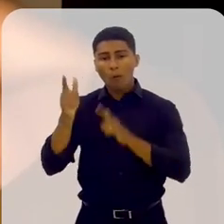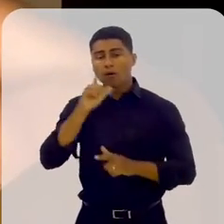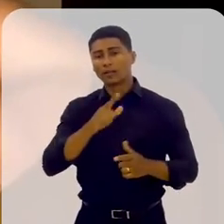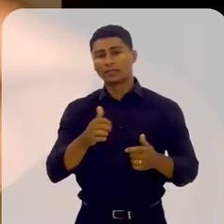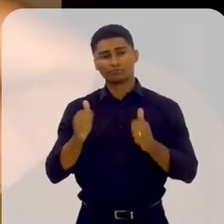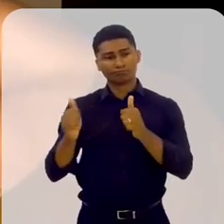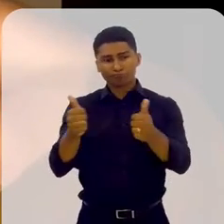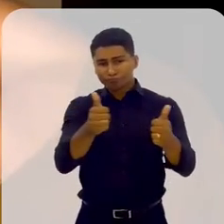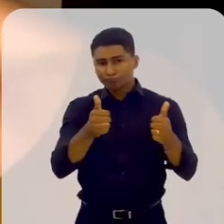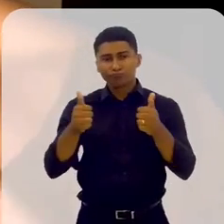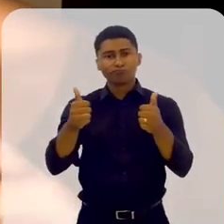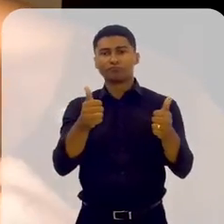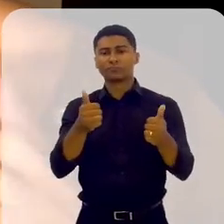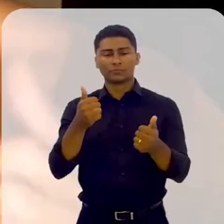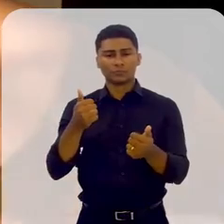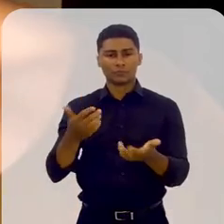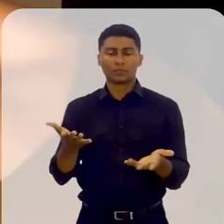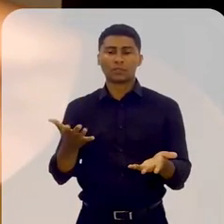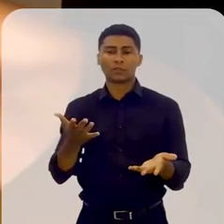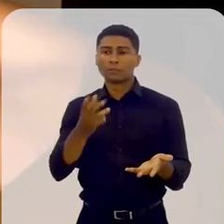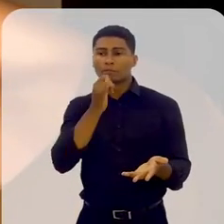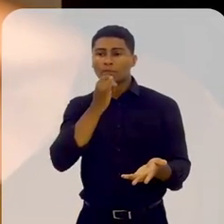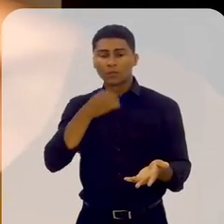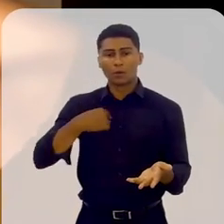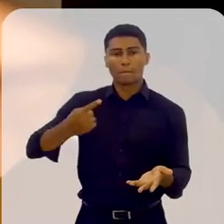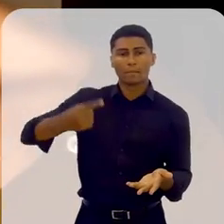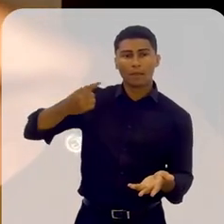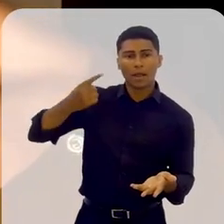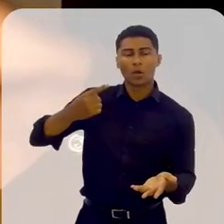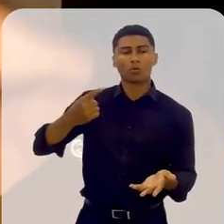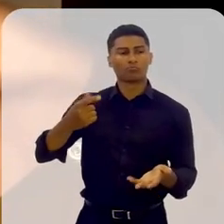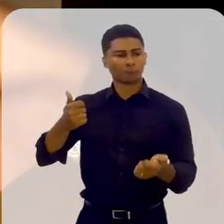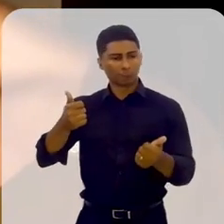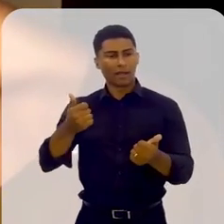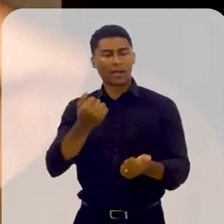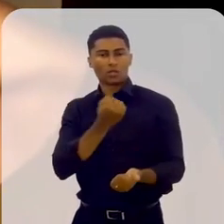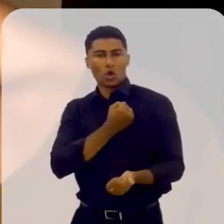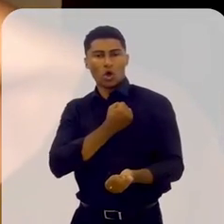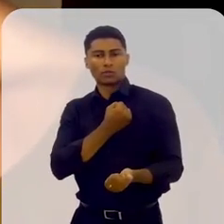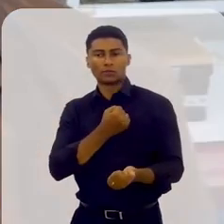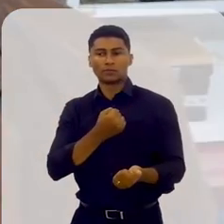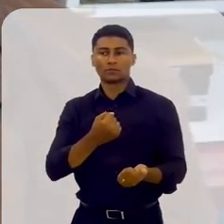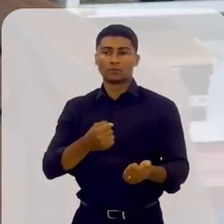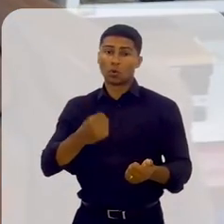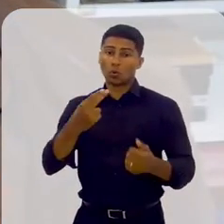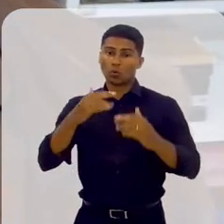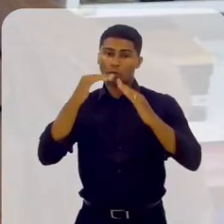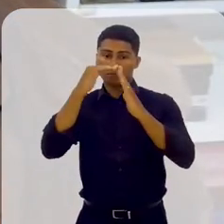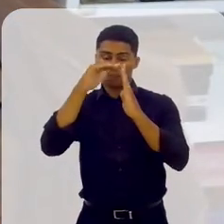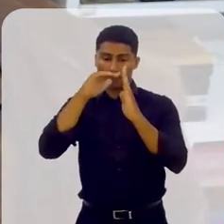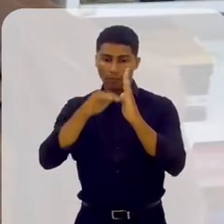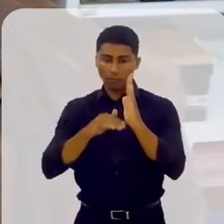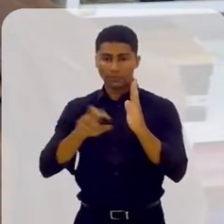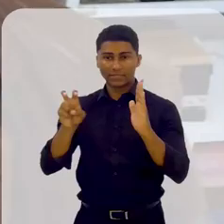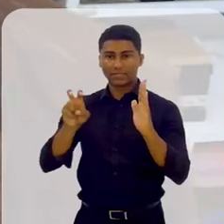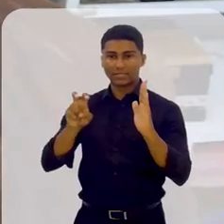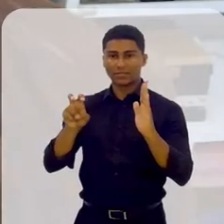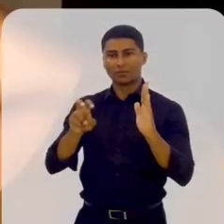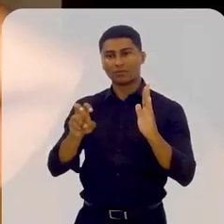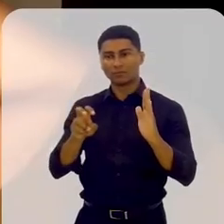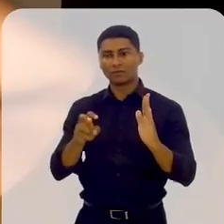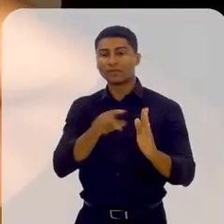vantajosa, assim, né? Então, eu estava sempre ou o primeiro da minha turma ou entre os cinco primeiros, no mínimo. Não podia dizer que era